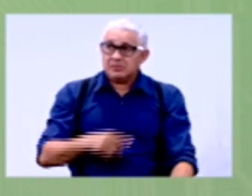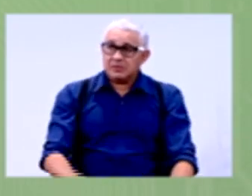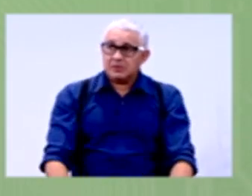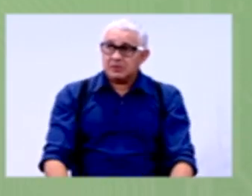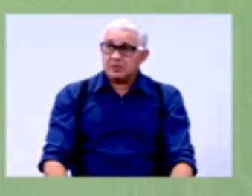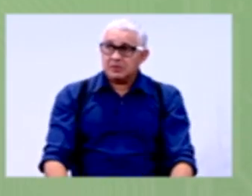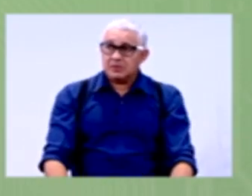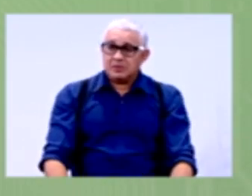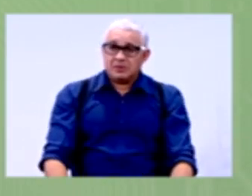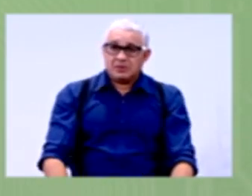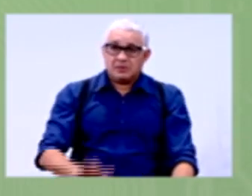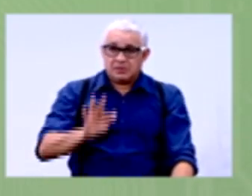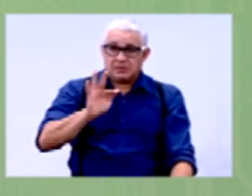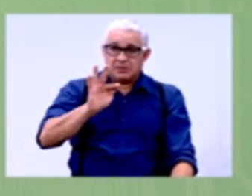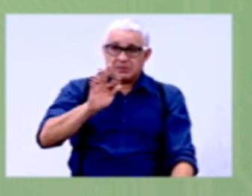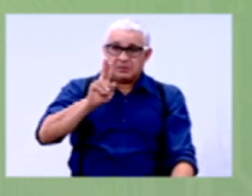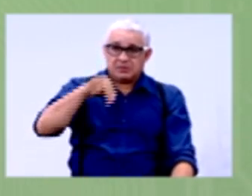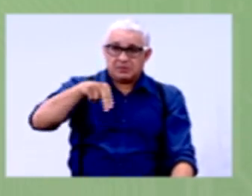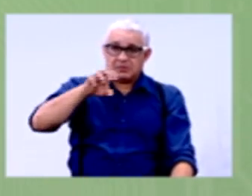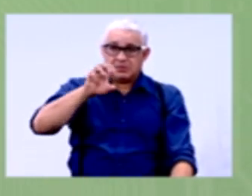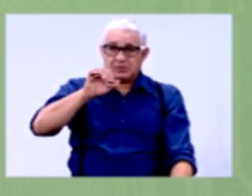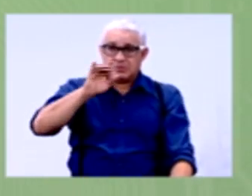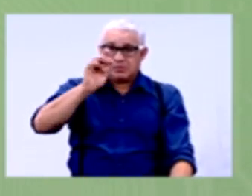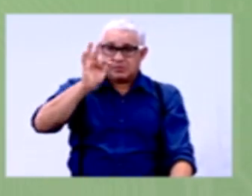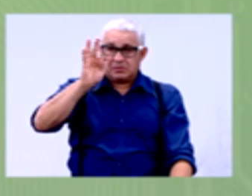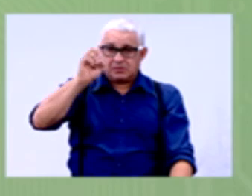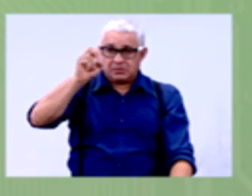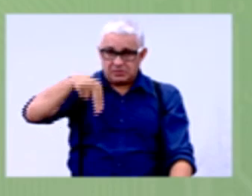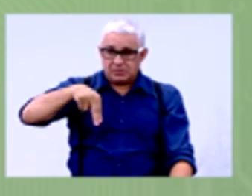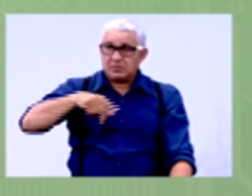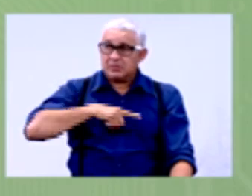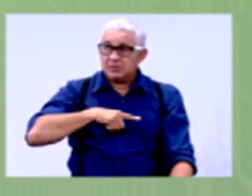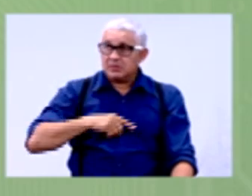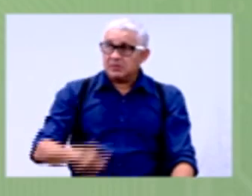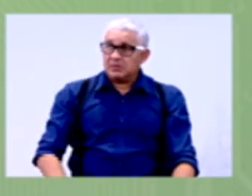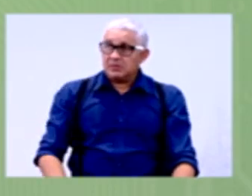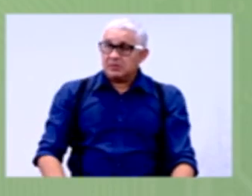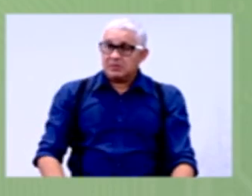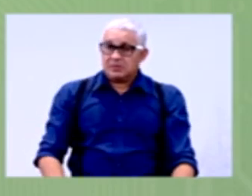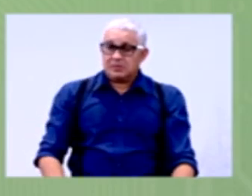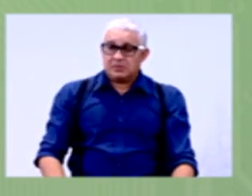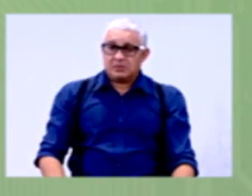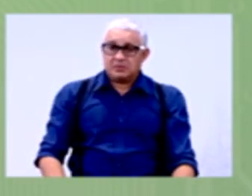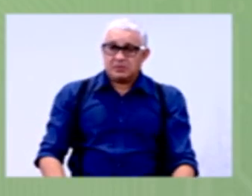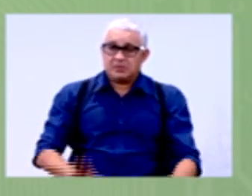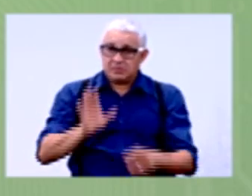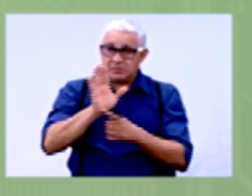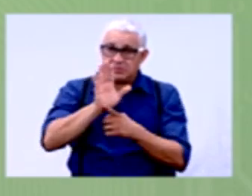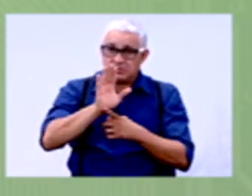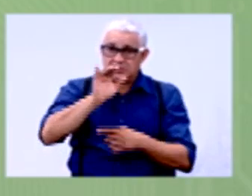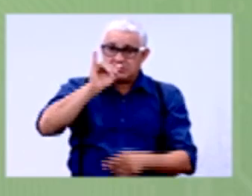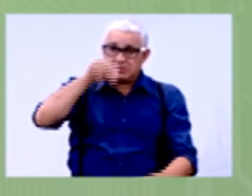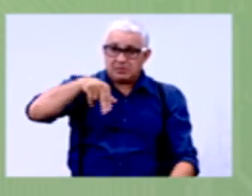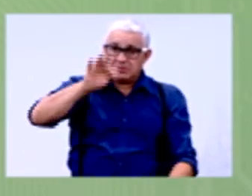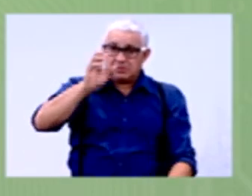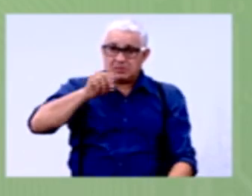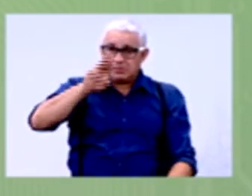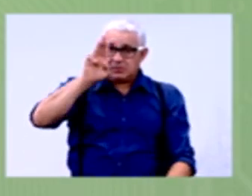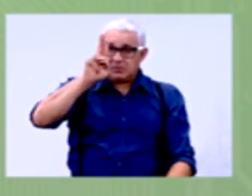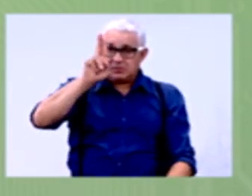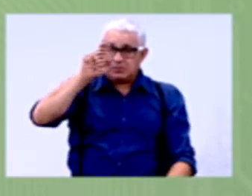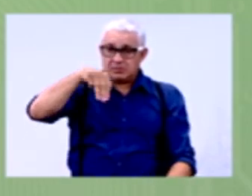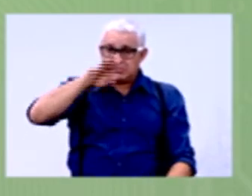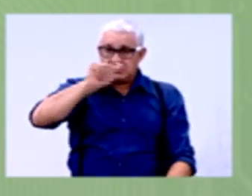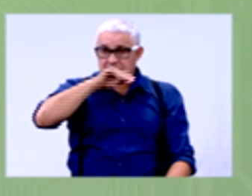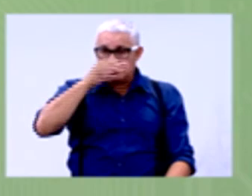os 2 funções, né, dentro do nosso script, criar informação e mostrar informação. Aqui no alert a gente vai exibir